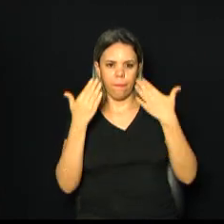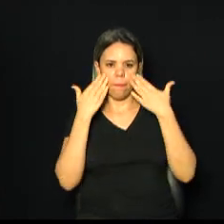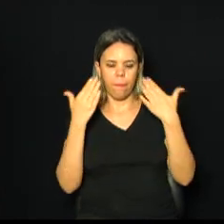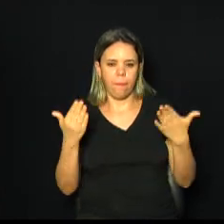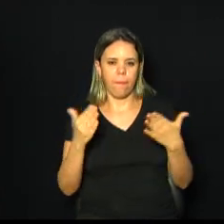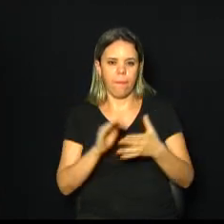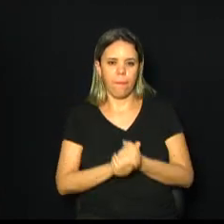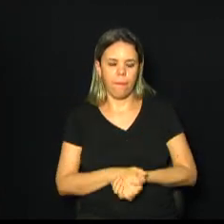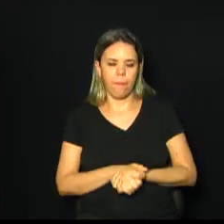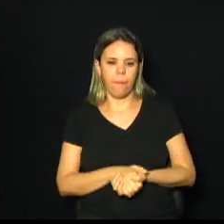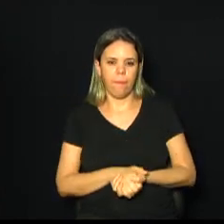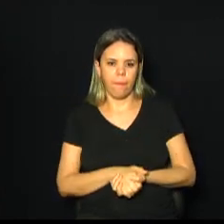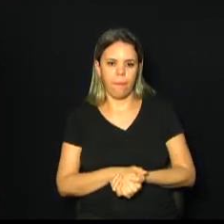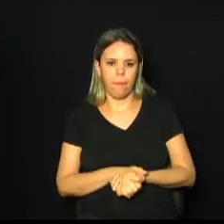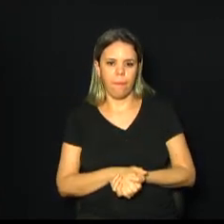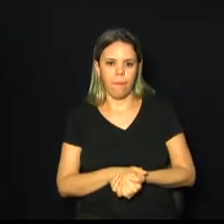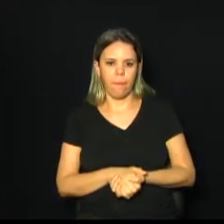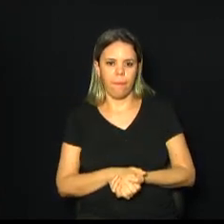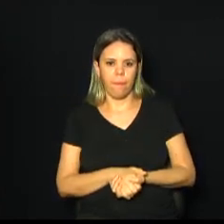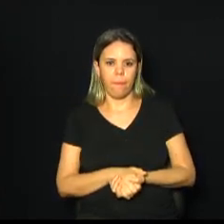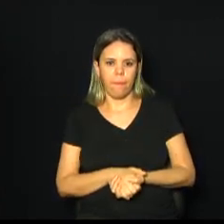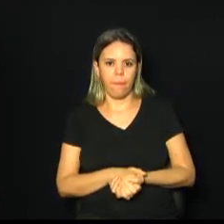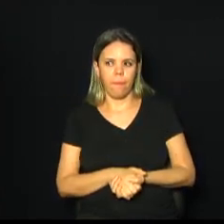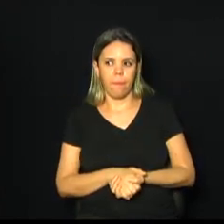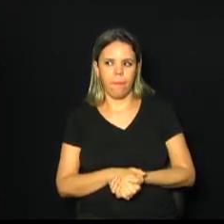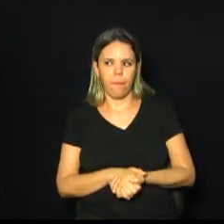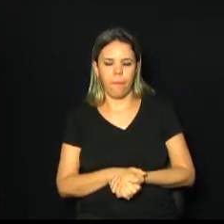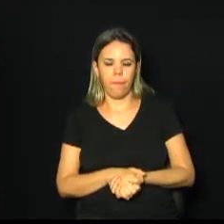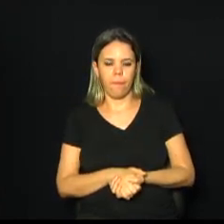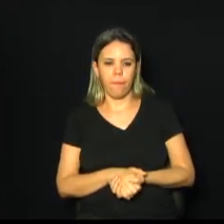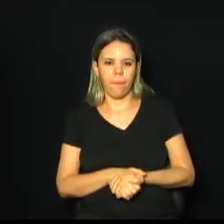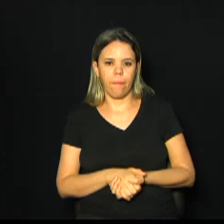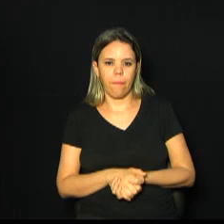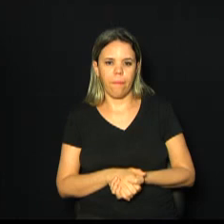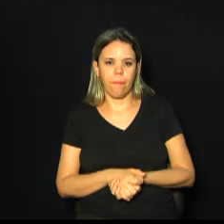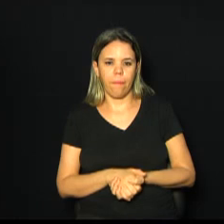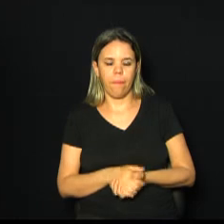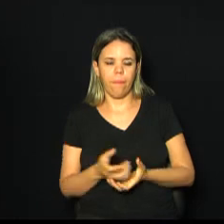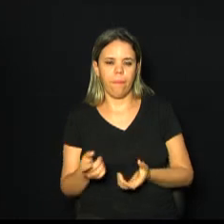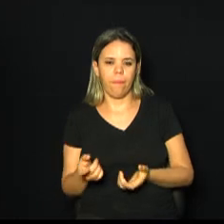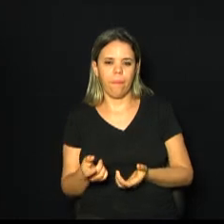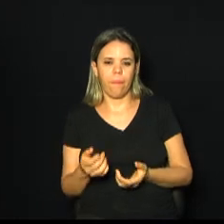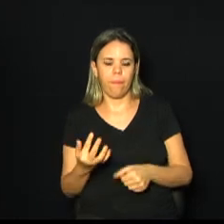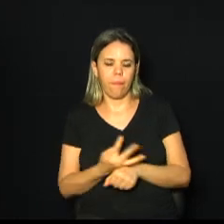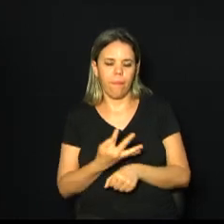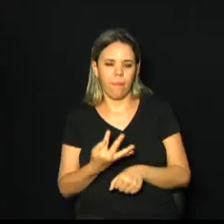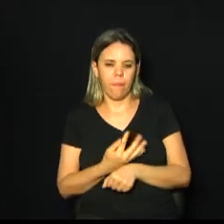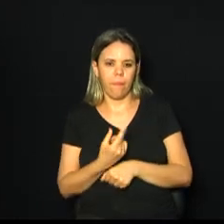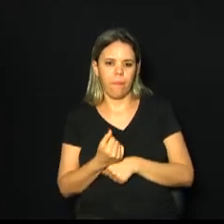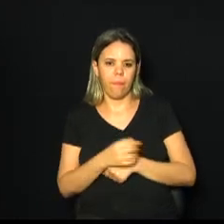exposto, para ser meramente financeira.